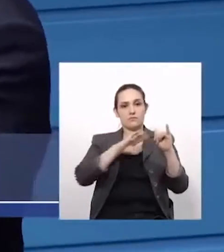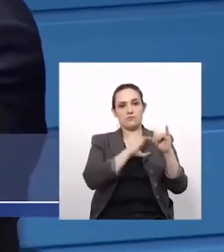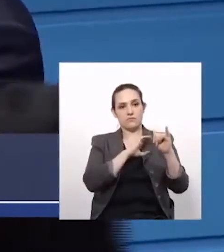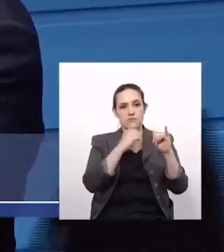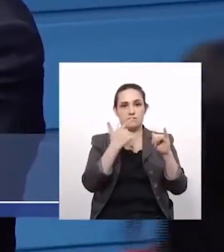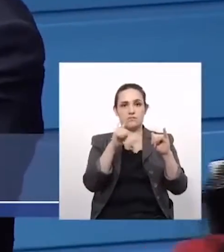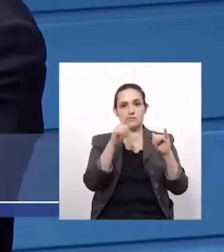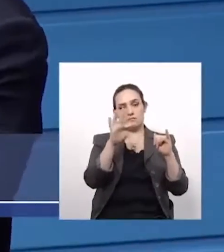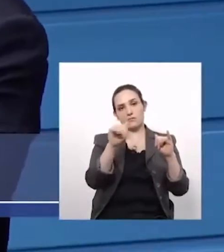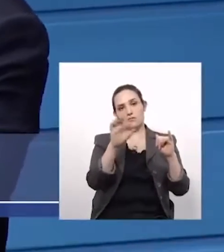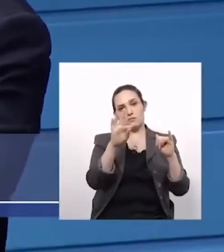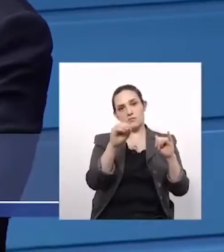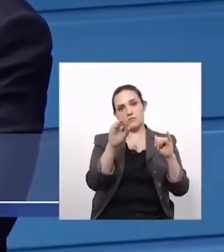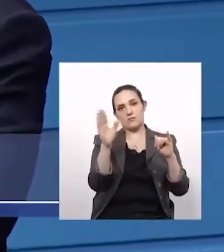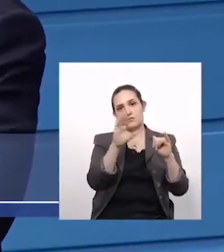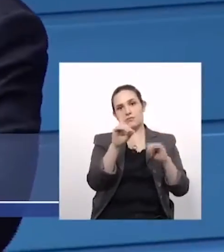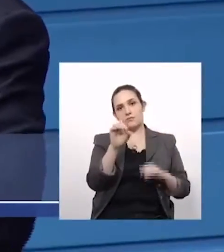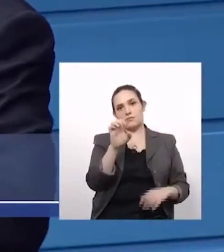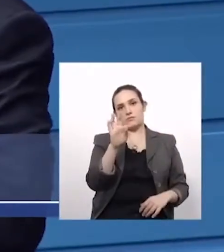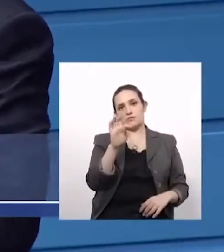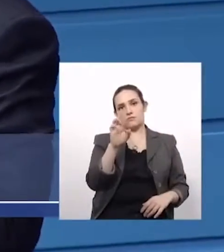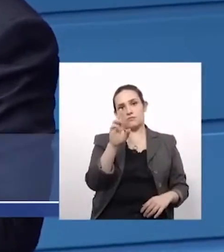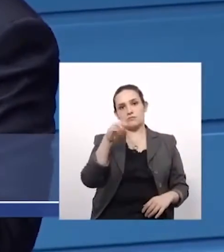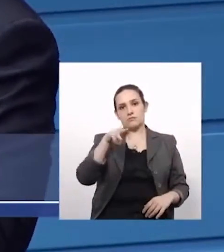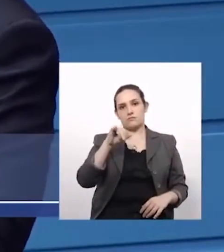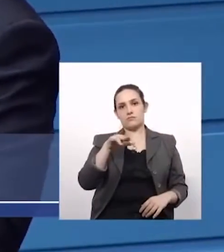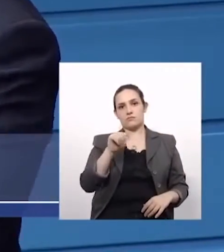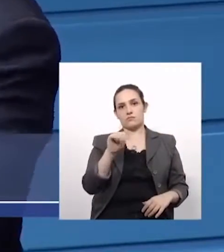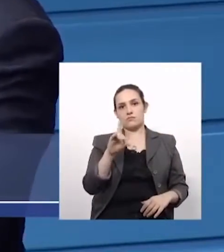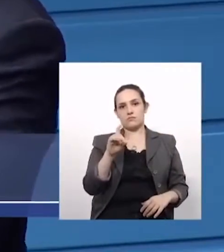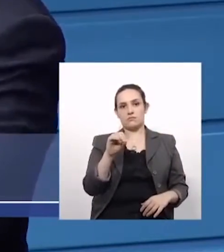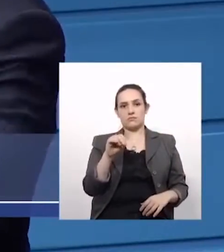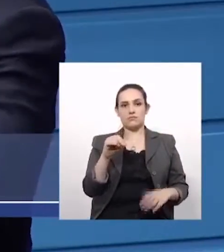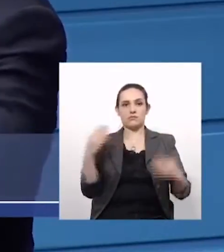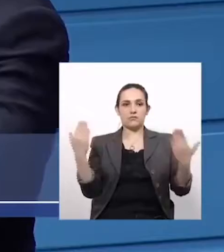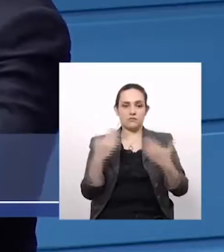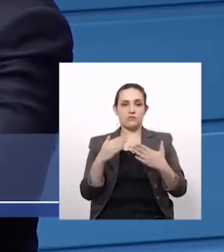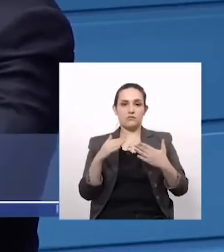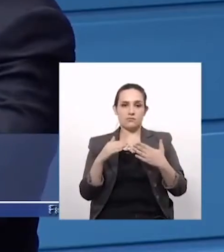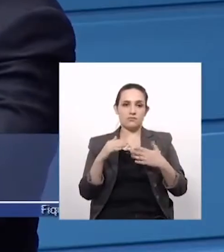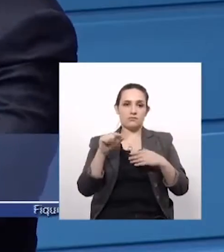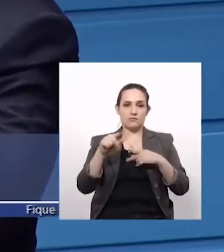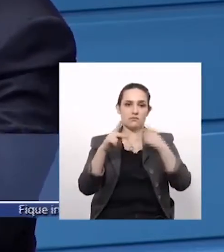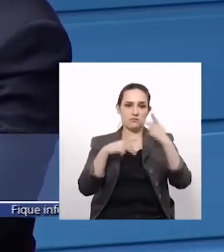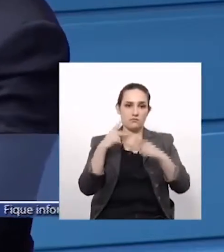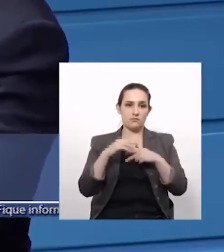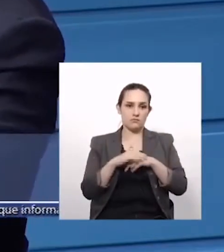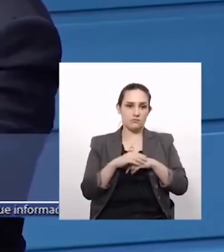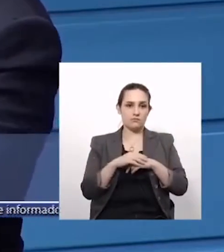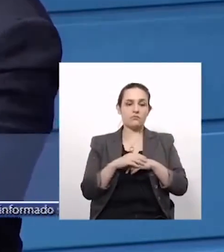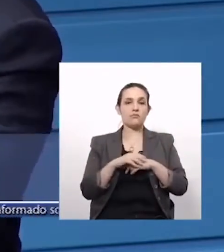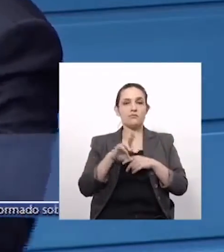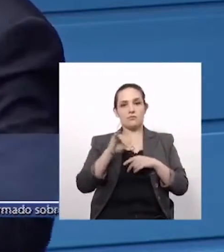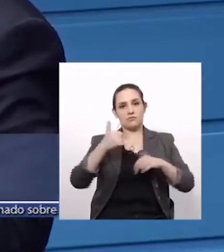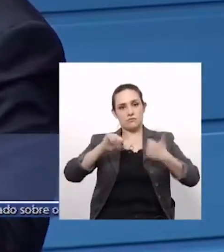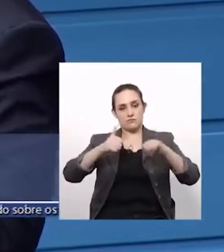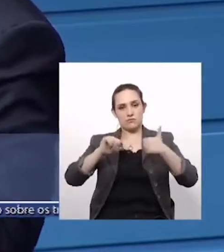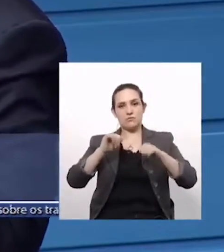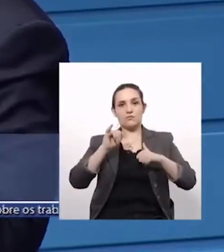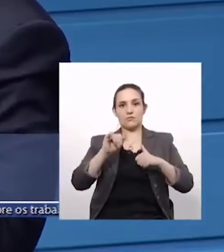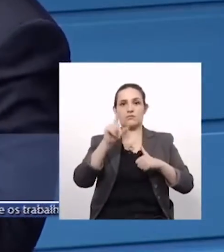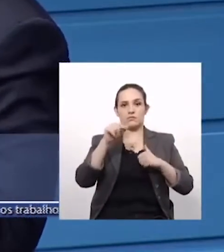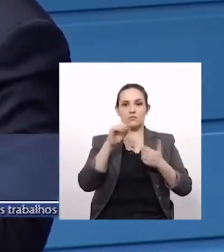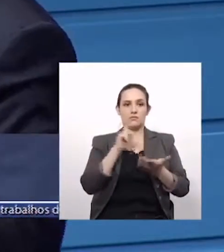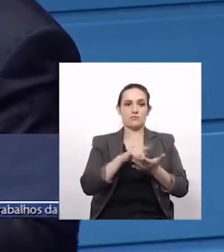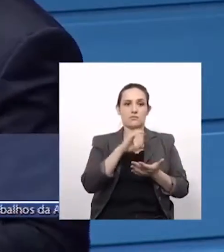tinha fato determinado, e agora o senhor está dizendo que vai analisar, vai ver se tem